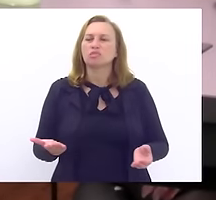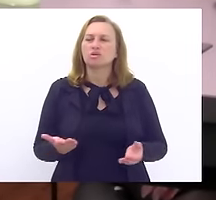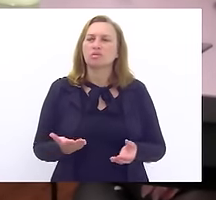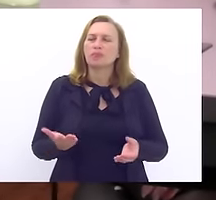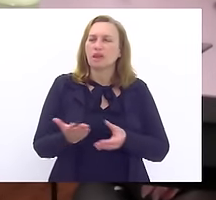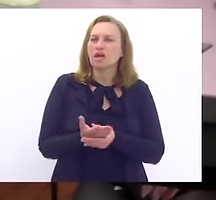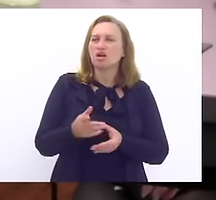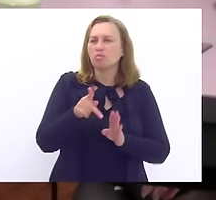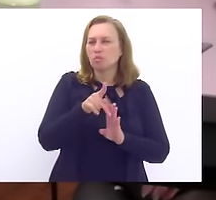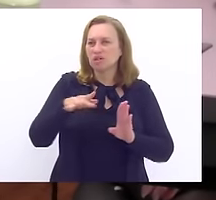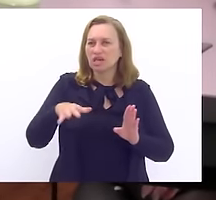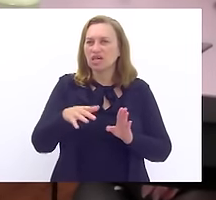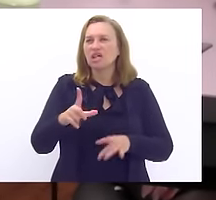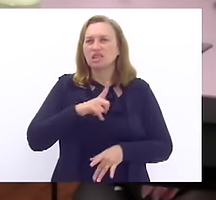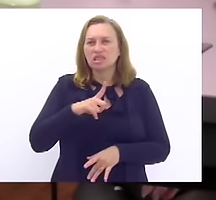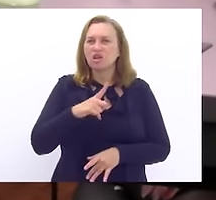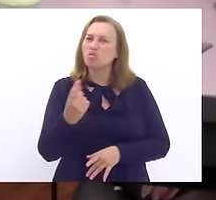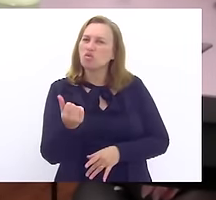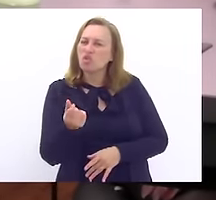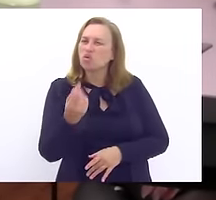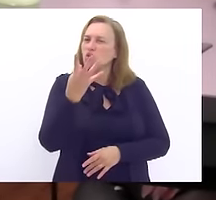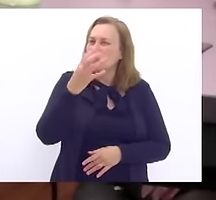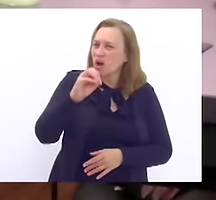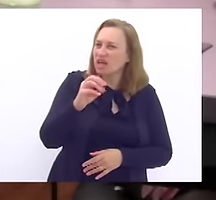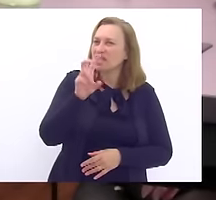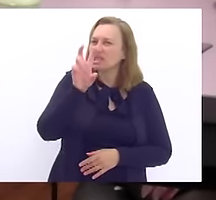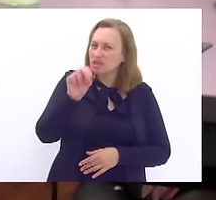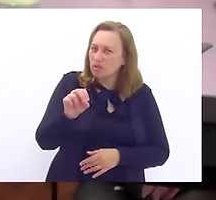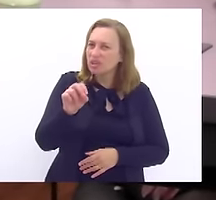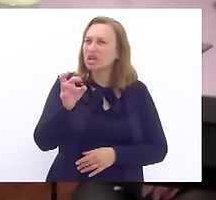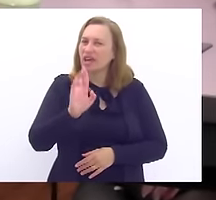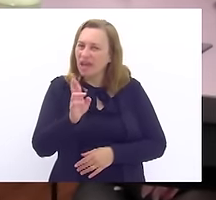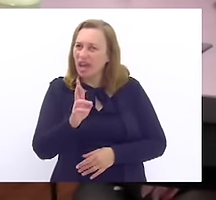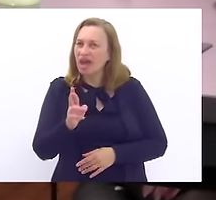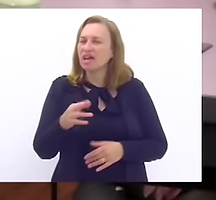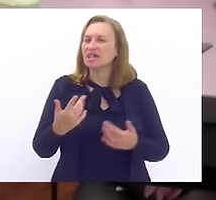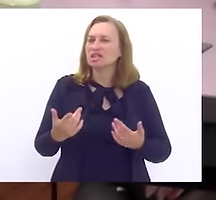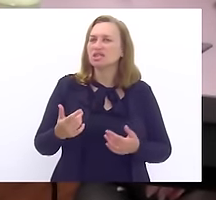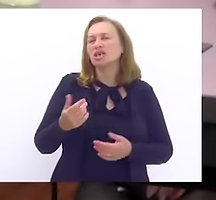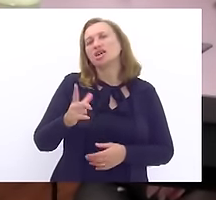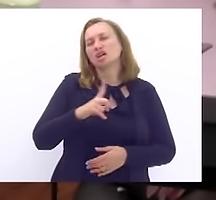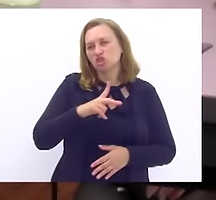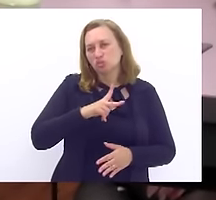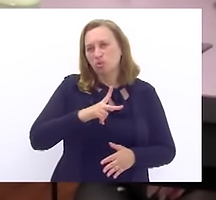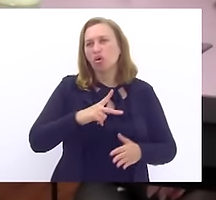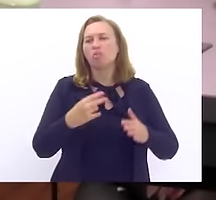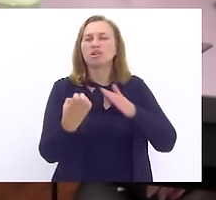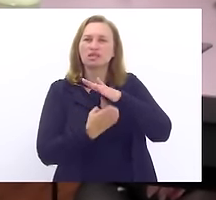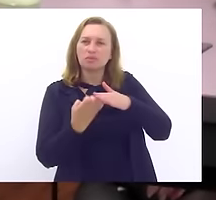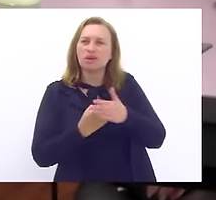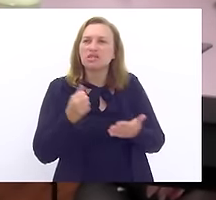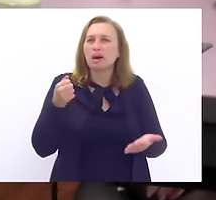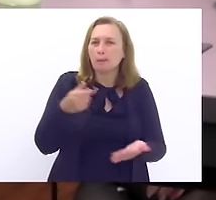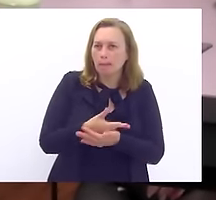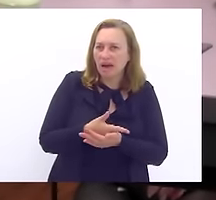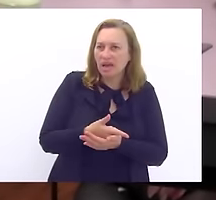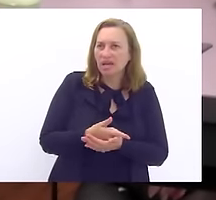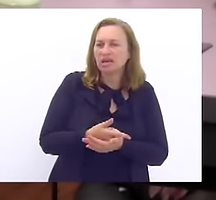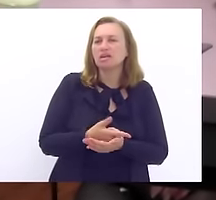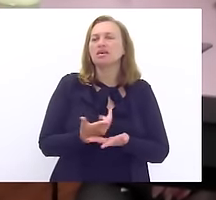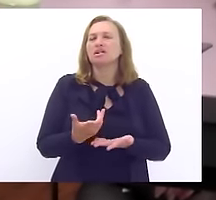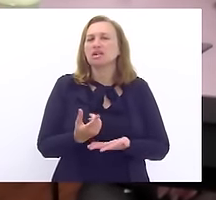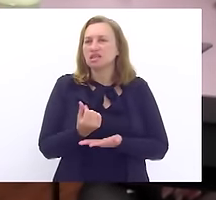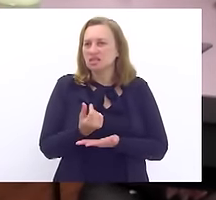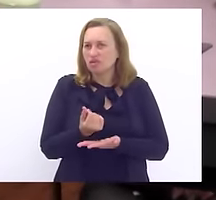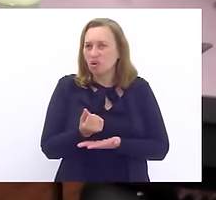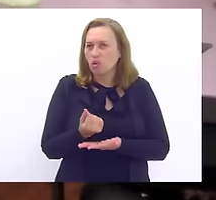força de portaria então tem uma taxa ali de r$ 40 r$ 50 precisa de abrir o processo as próprias empresas pagam essa taxa de processo